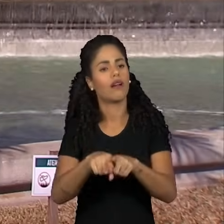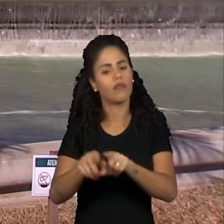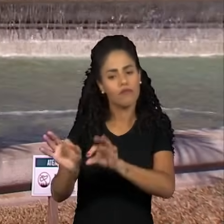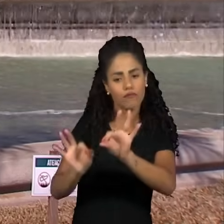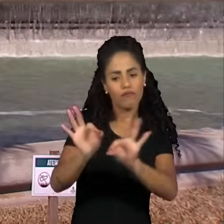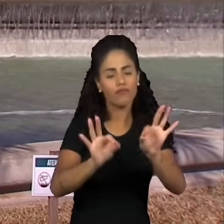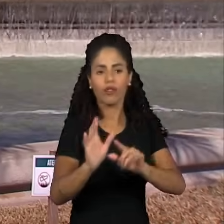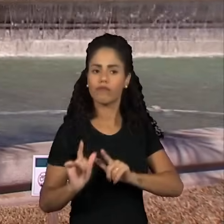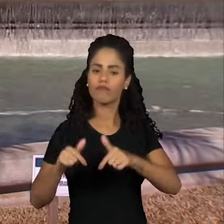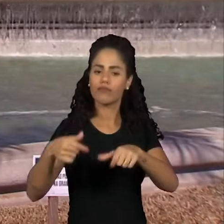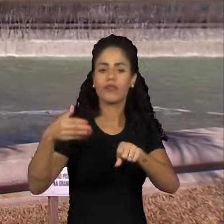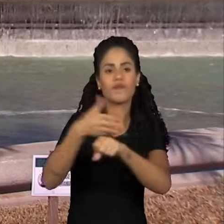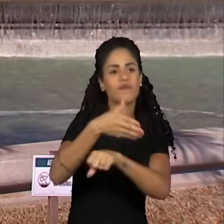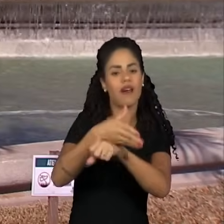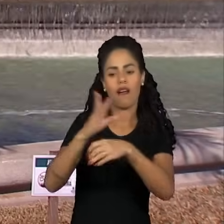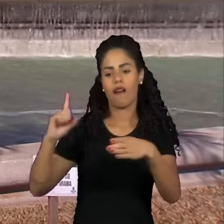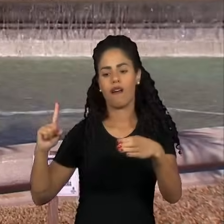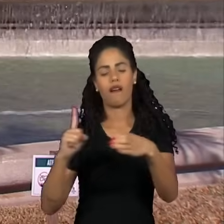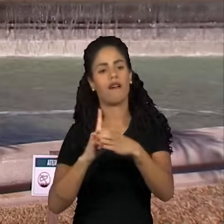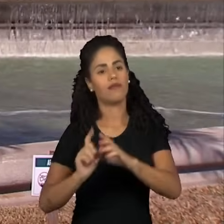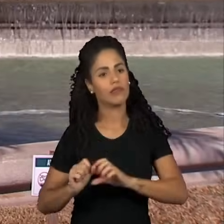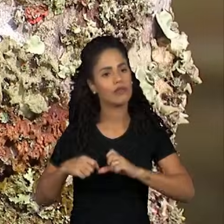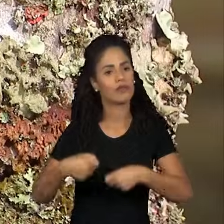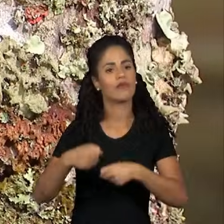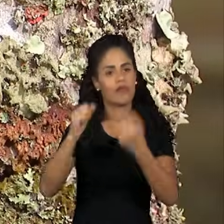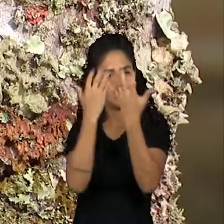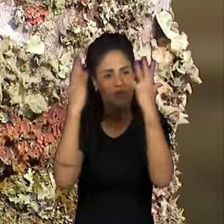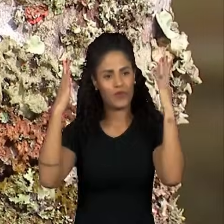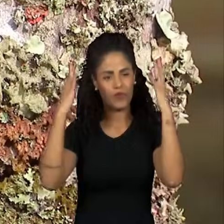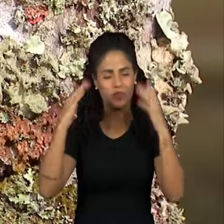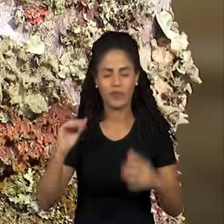organizações ambientalistas nessa causa de defender a Mata Atlântica.